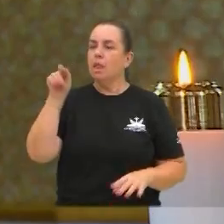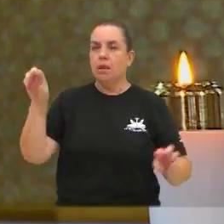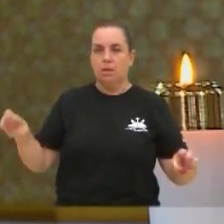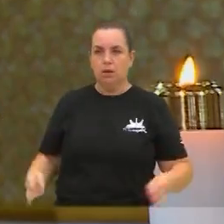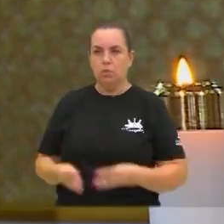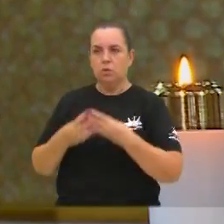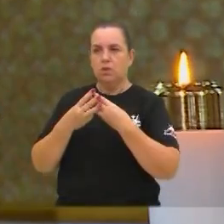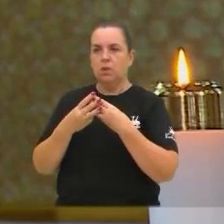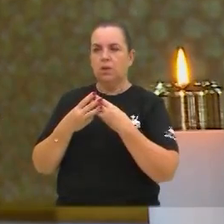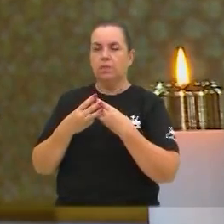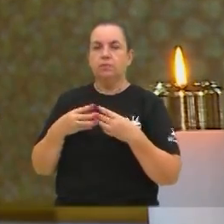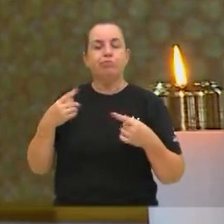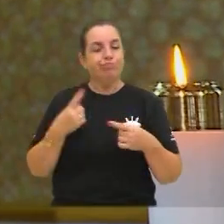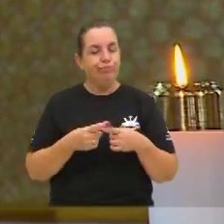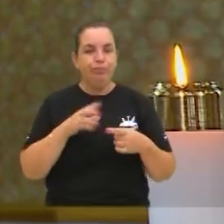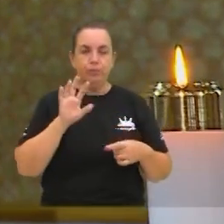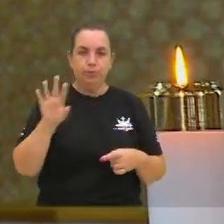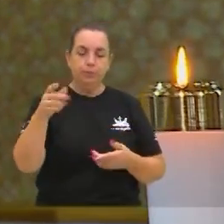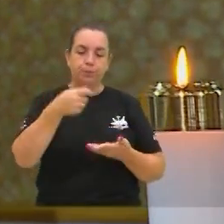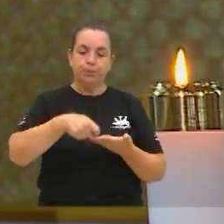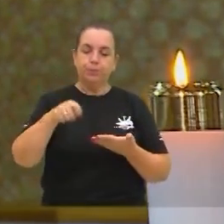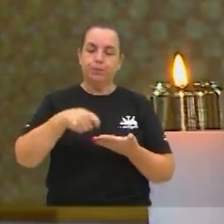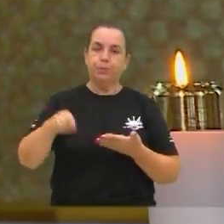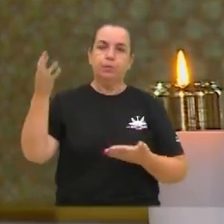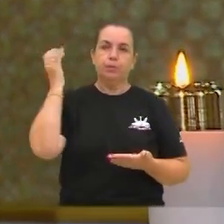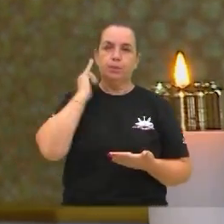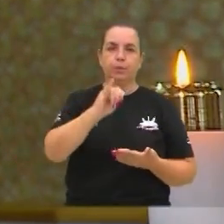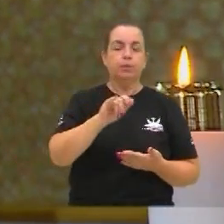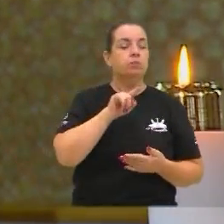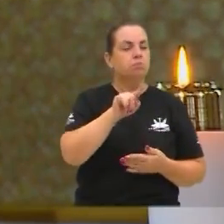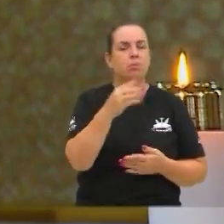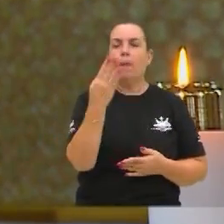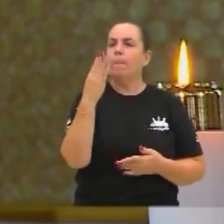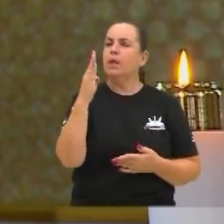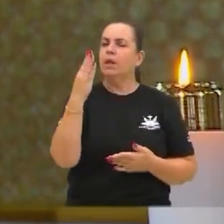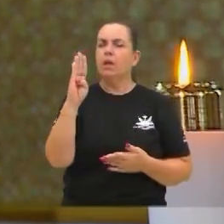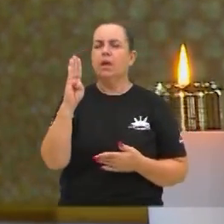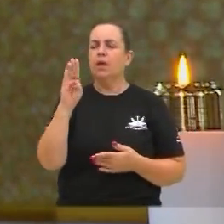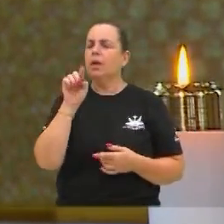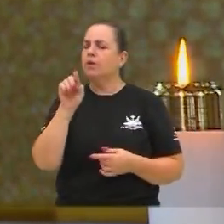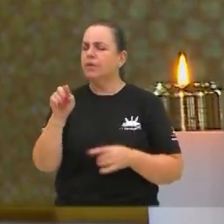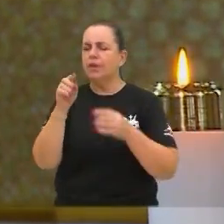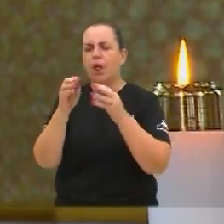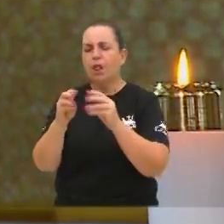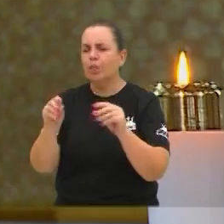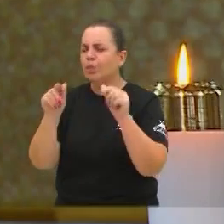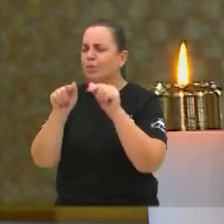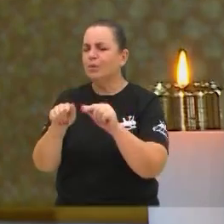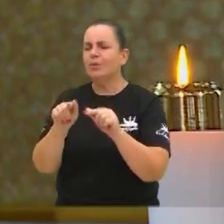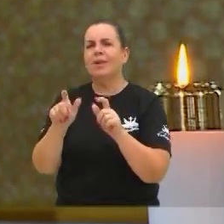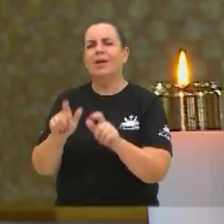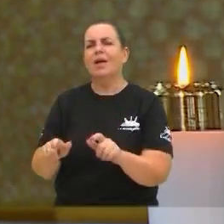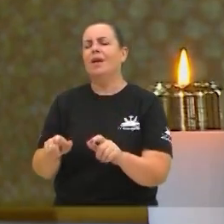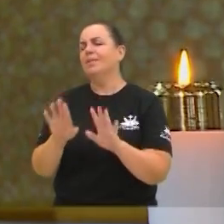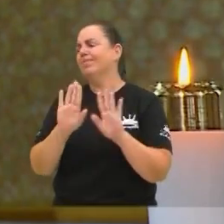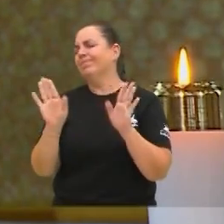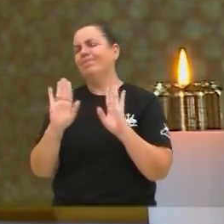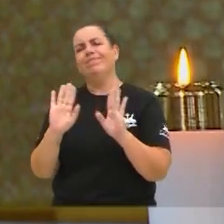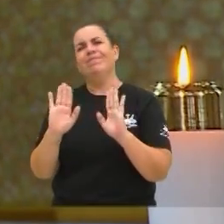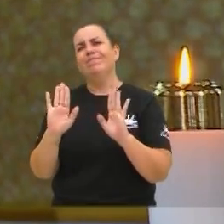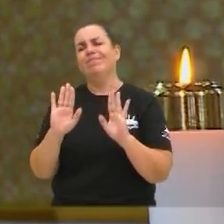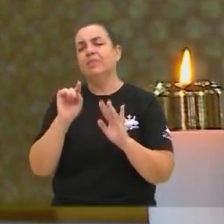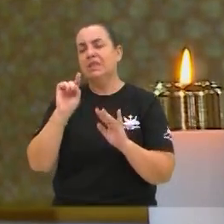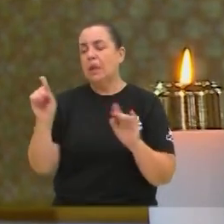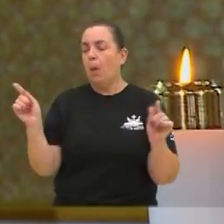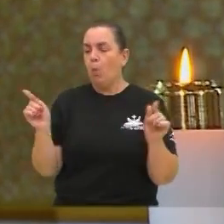Judéia. Pois assim foi escrito pelo profeta: e tu, Belém, terra de Judá, de modo algum